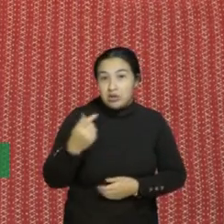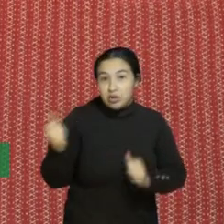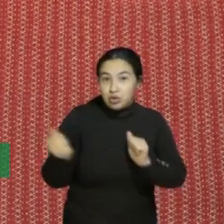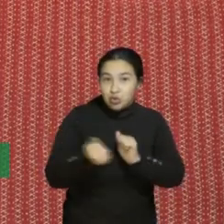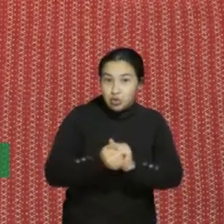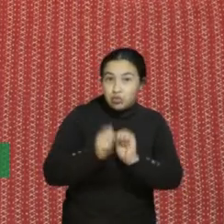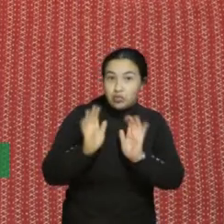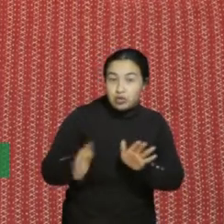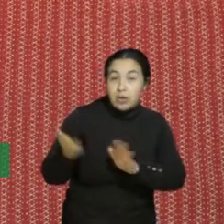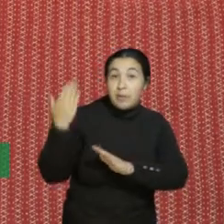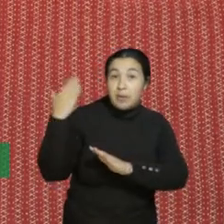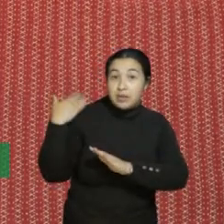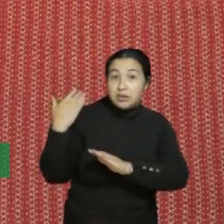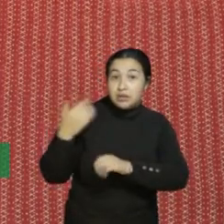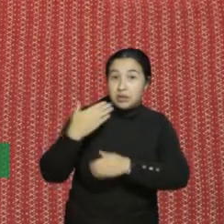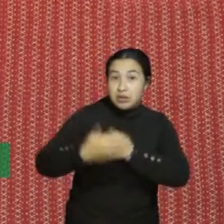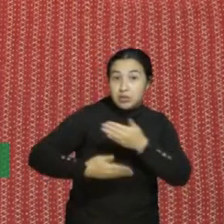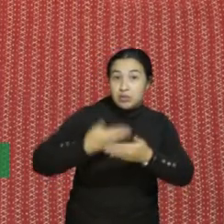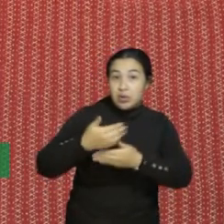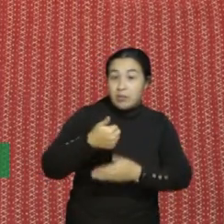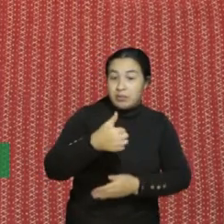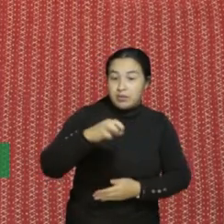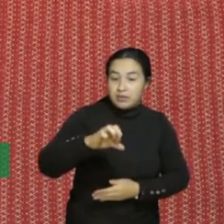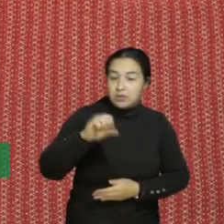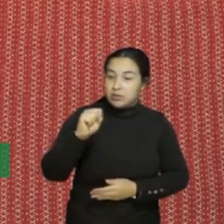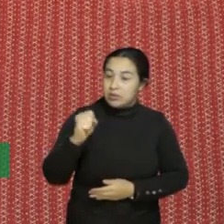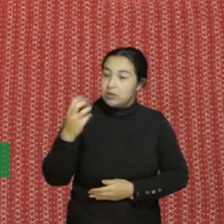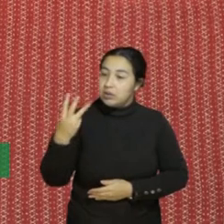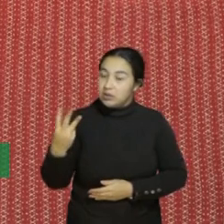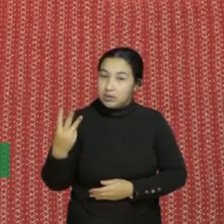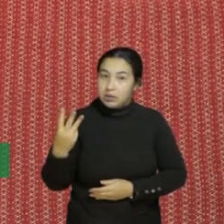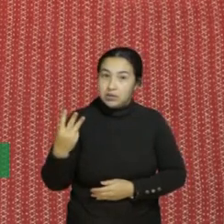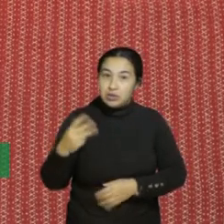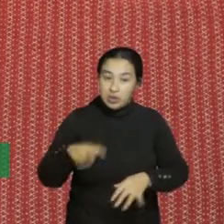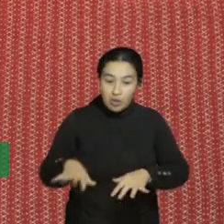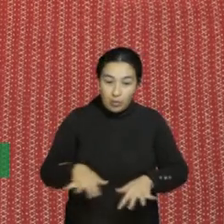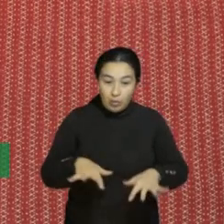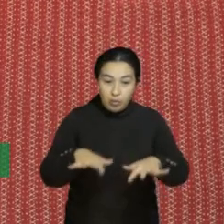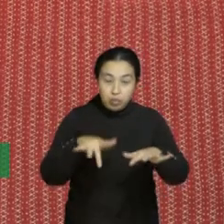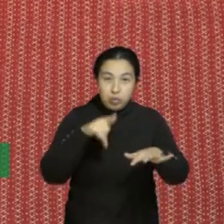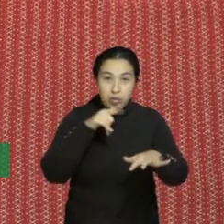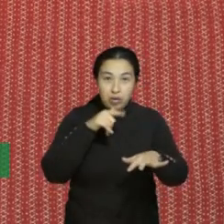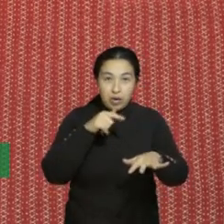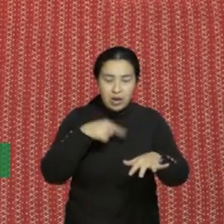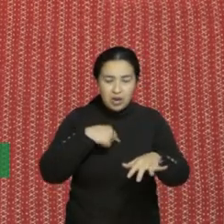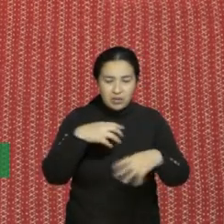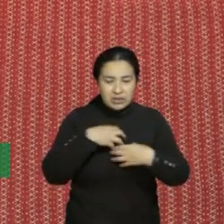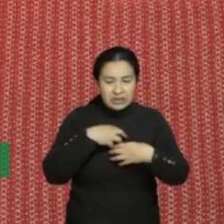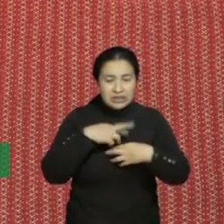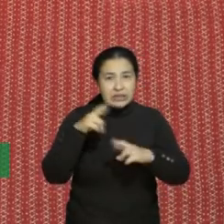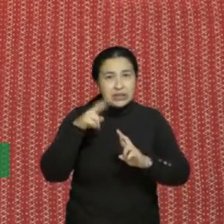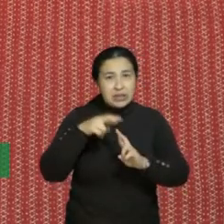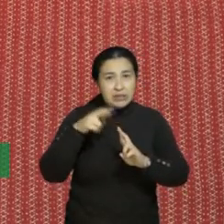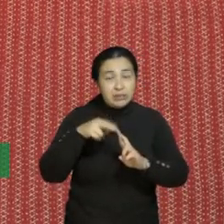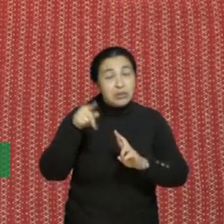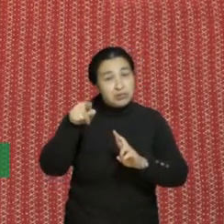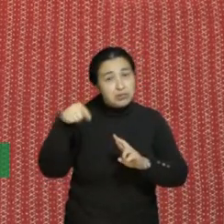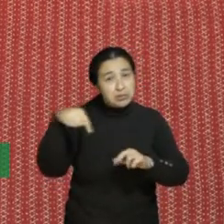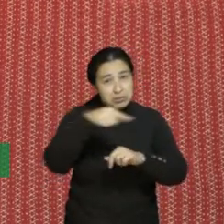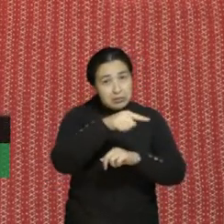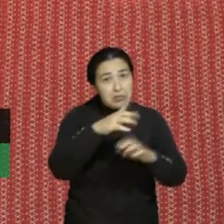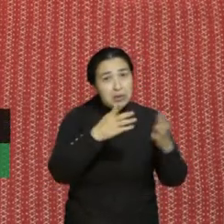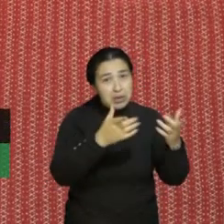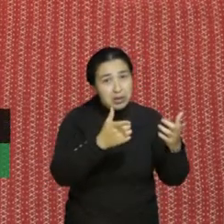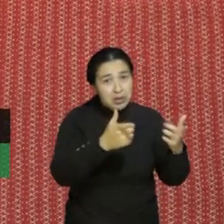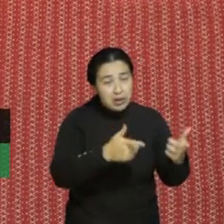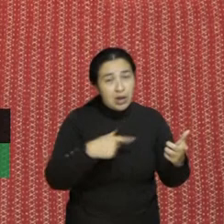partir de 1983, na grande enchente catarinense. Eu me senti representado por sua presença lá no Rio Grande do Sul. Só